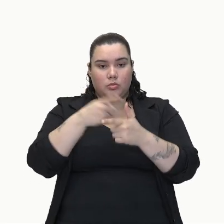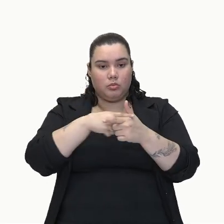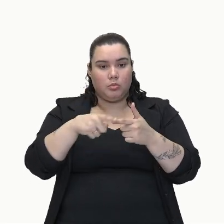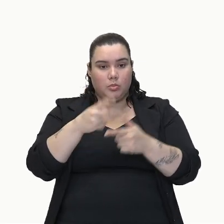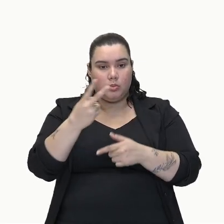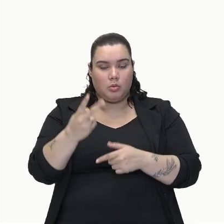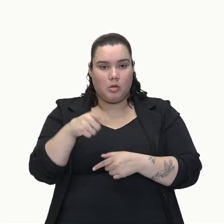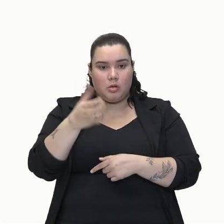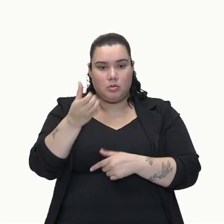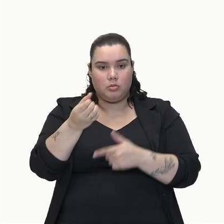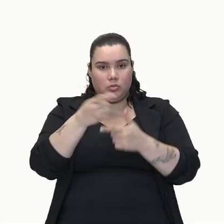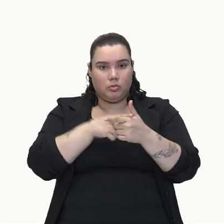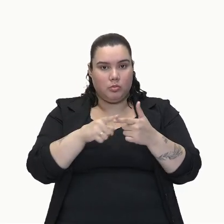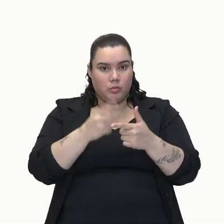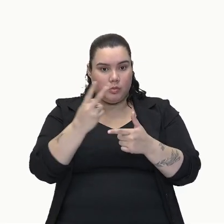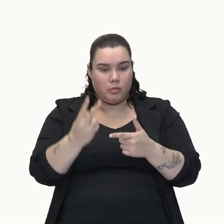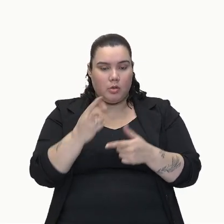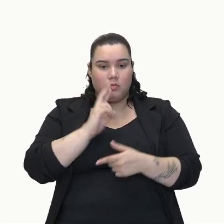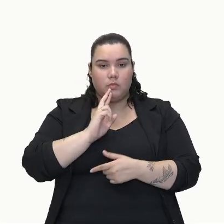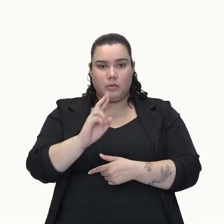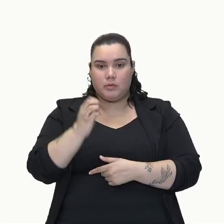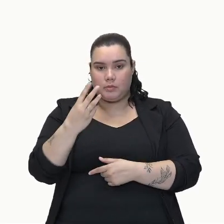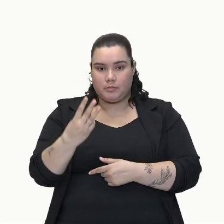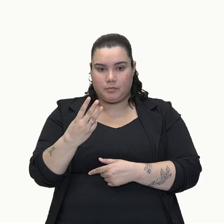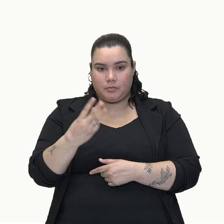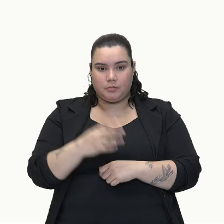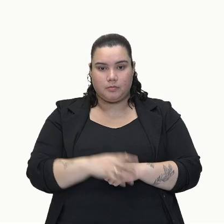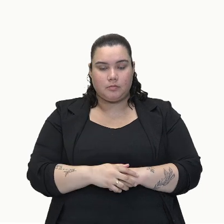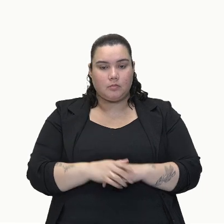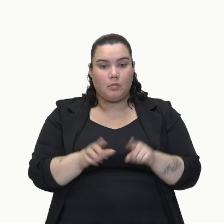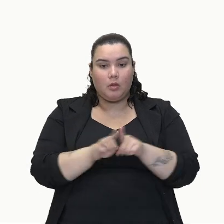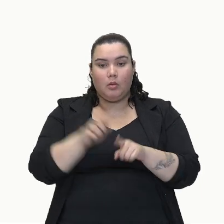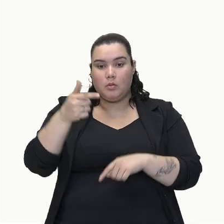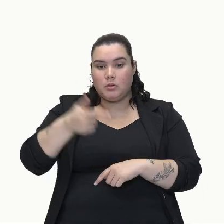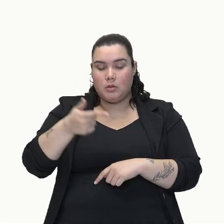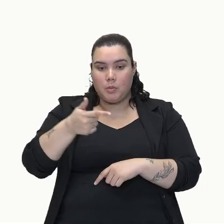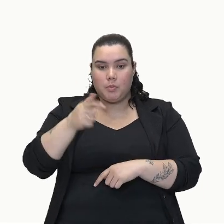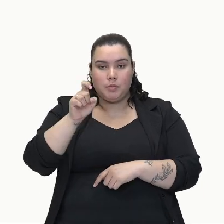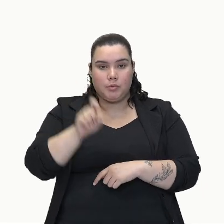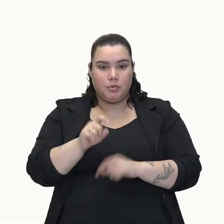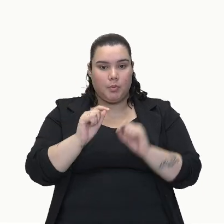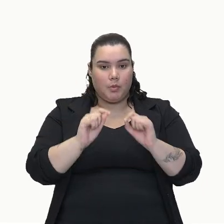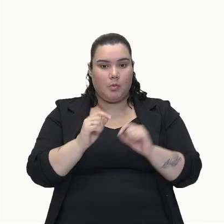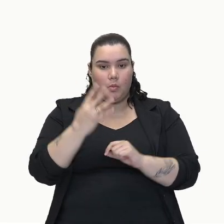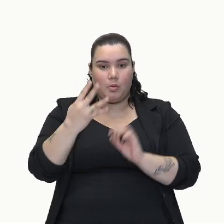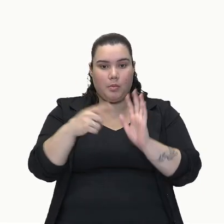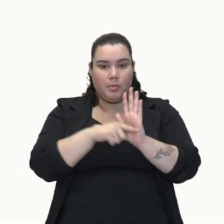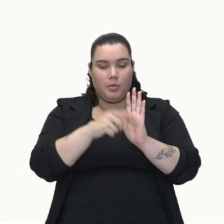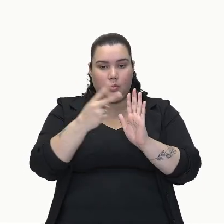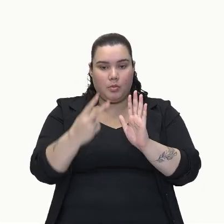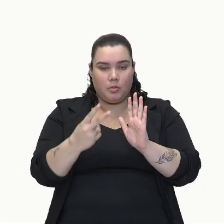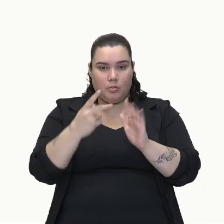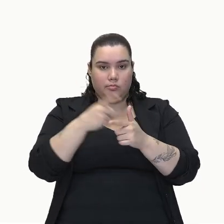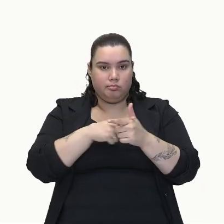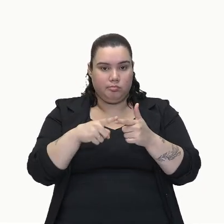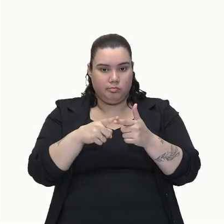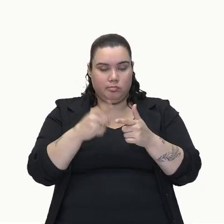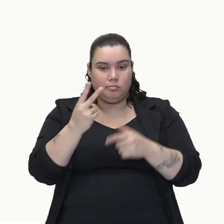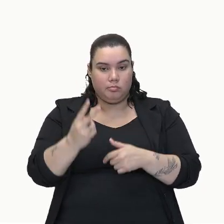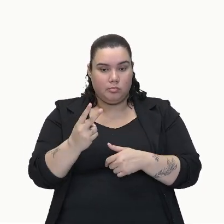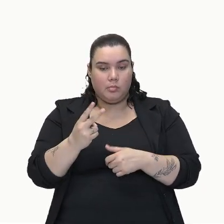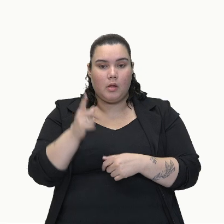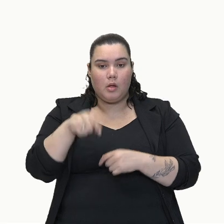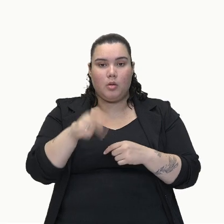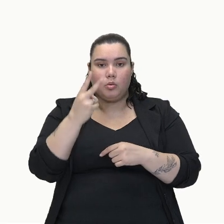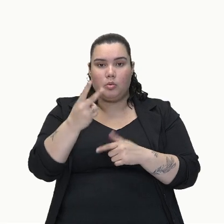que é 6 sobre 2, que é 3. O segundo valor de x é 4 menos 2 sobre 2, que é